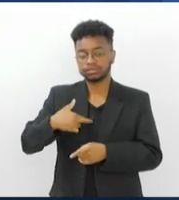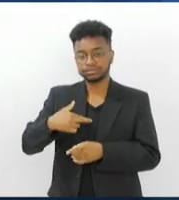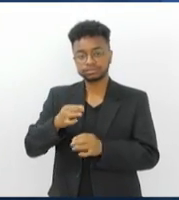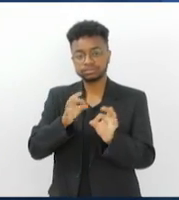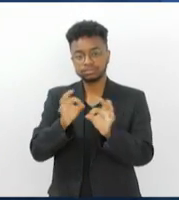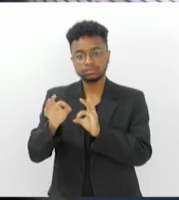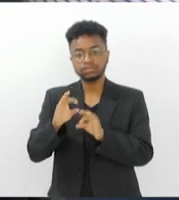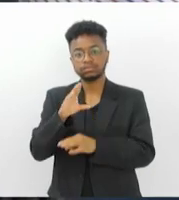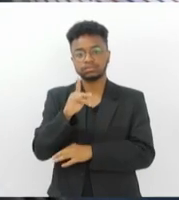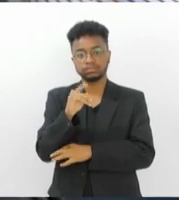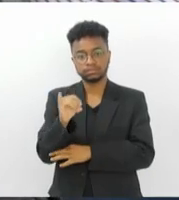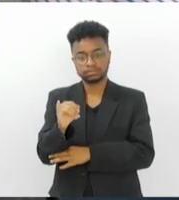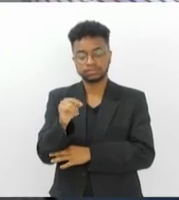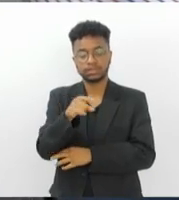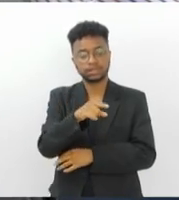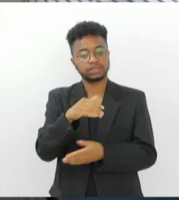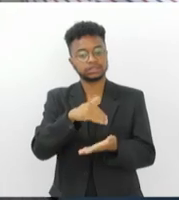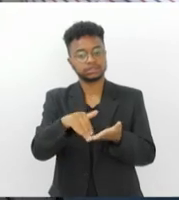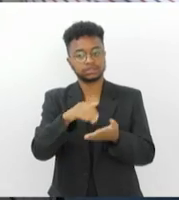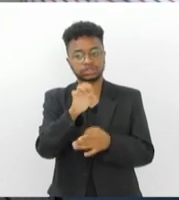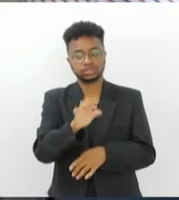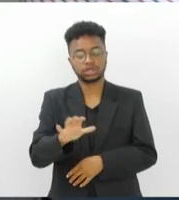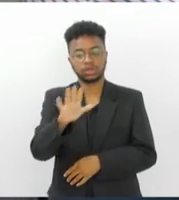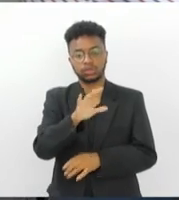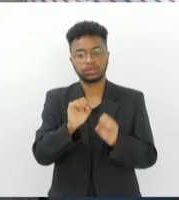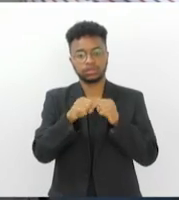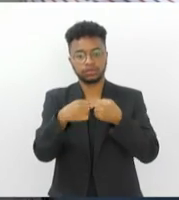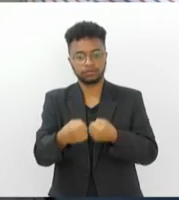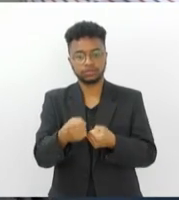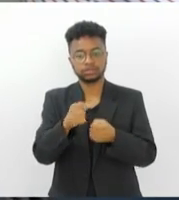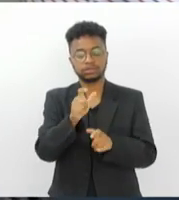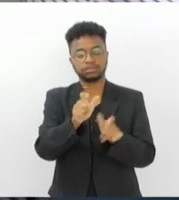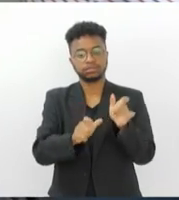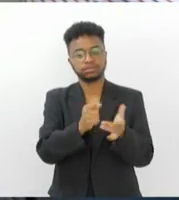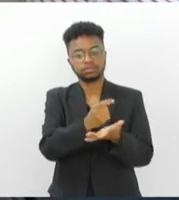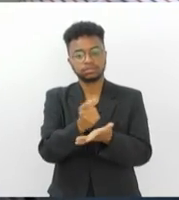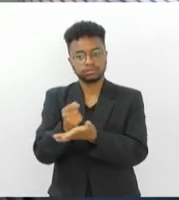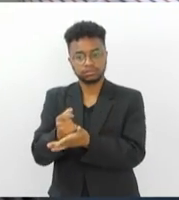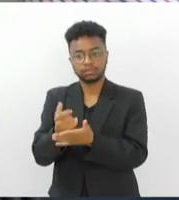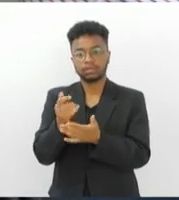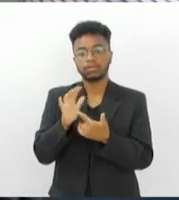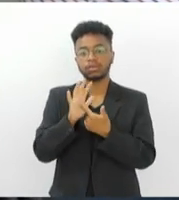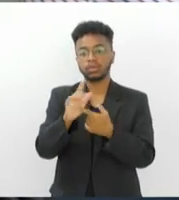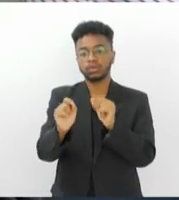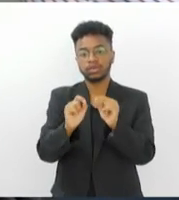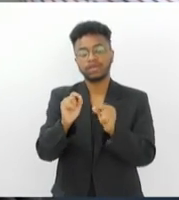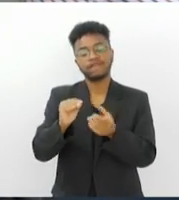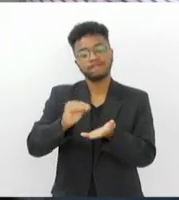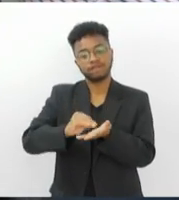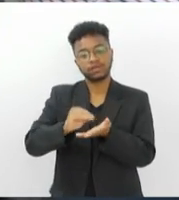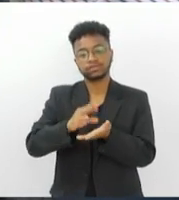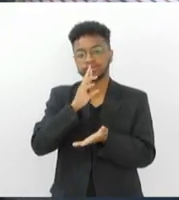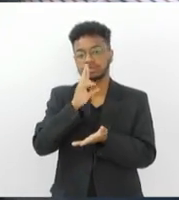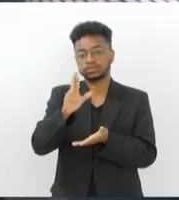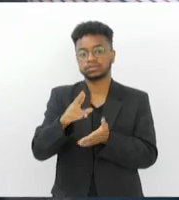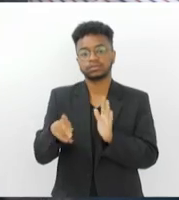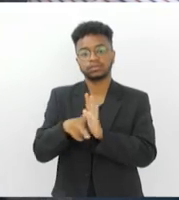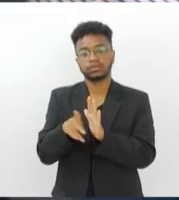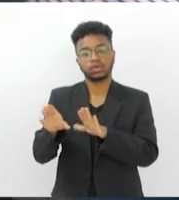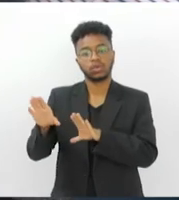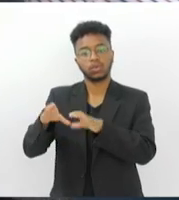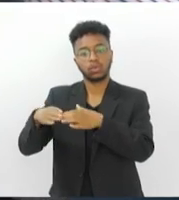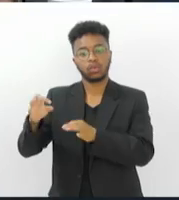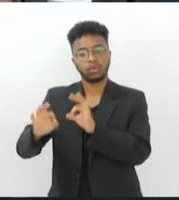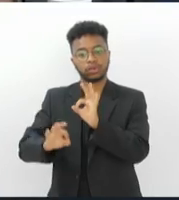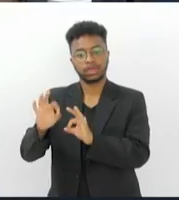pela CPI o secretário al de Defesa do Consumidor informou que na verdade está dependendo de respostas da organização do